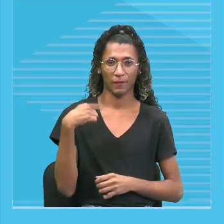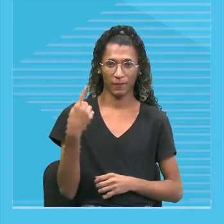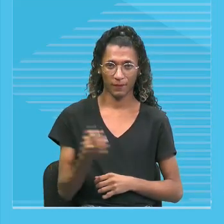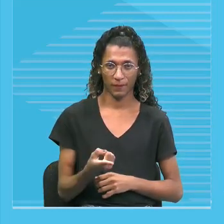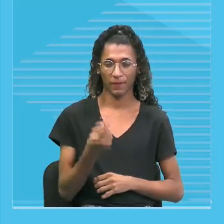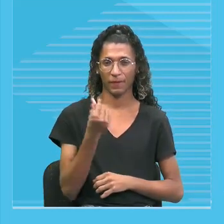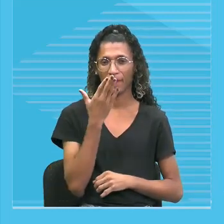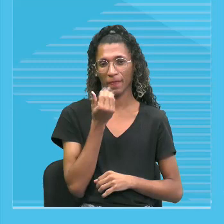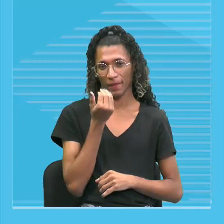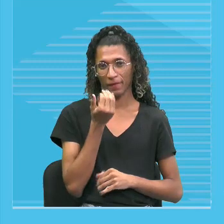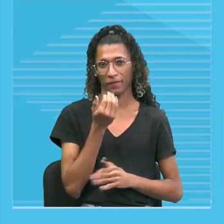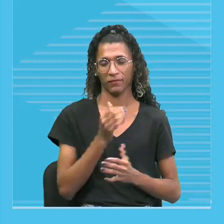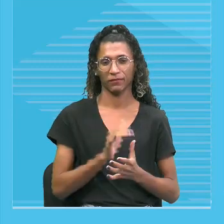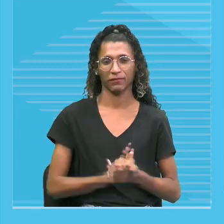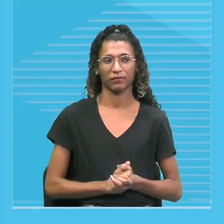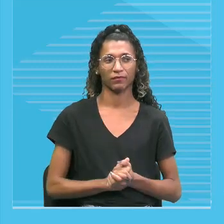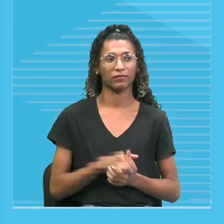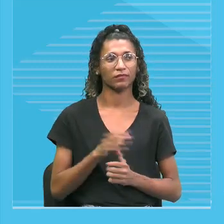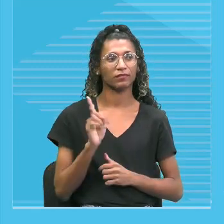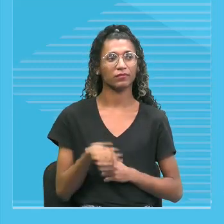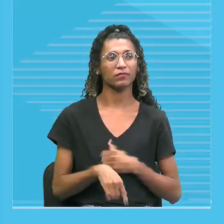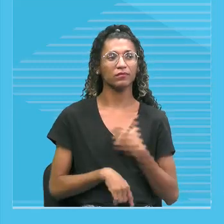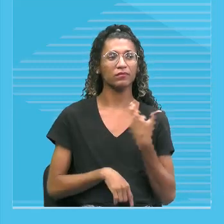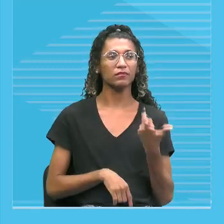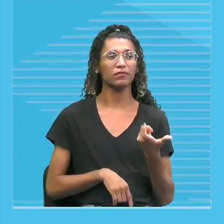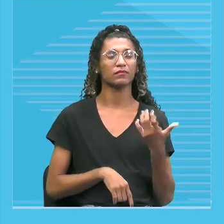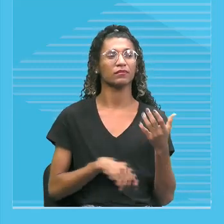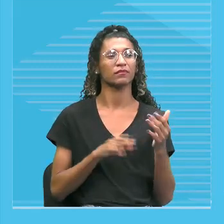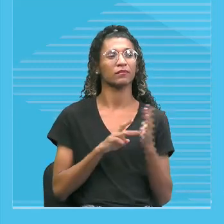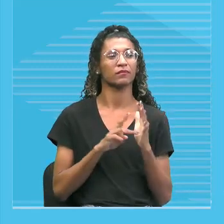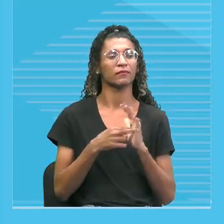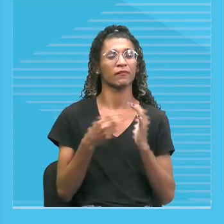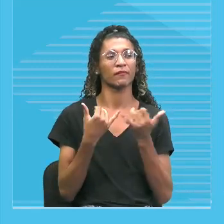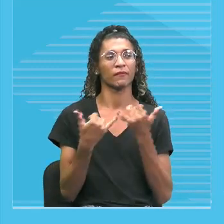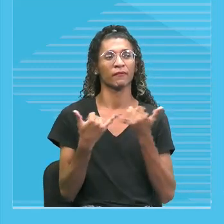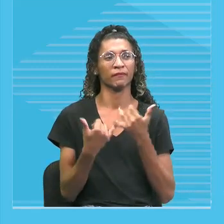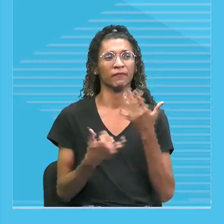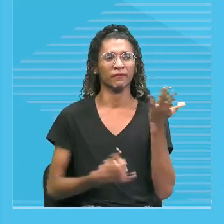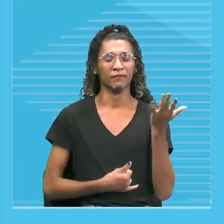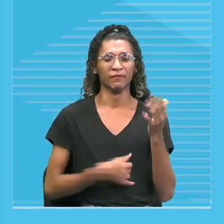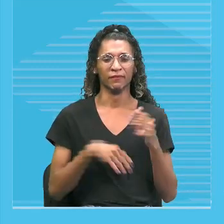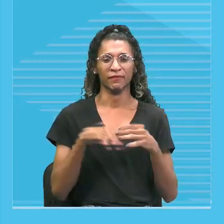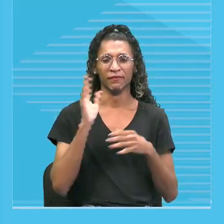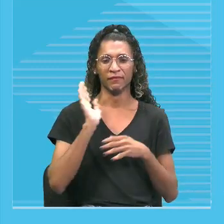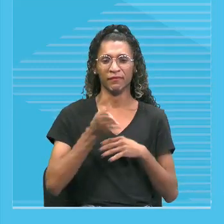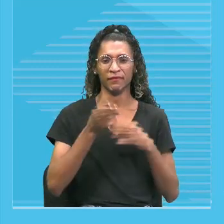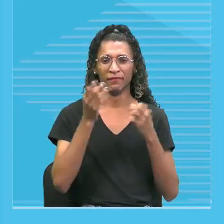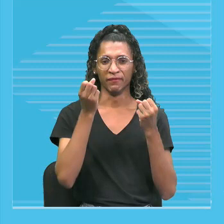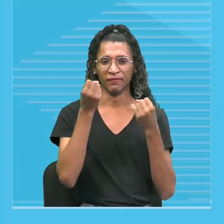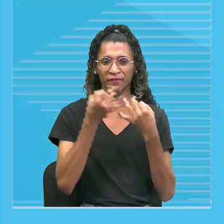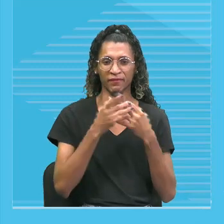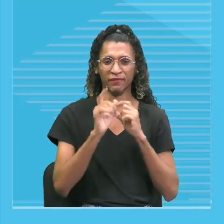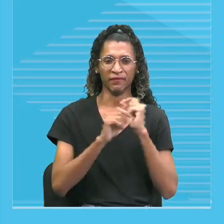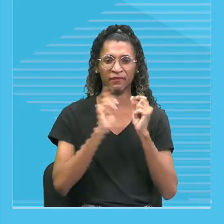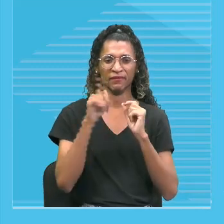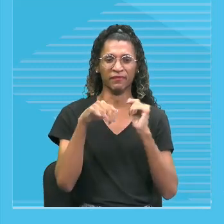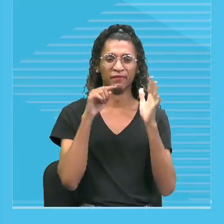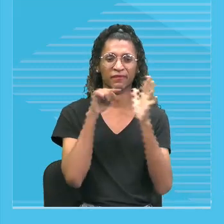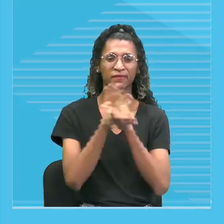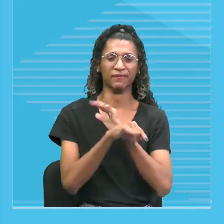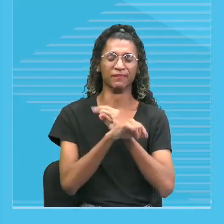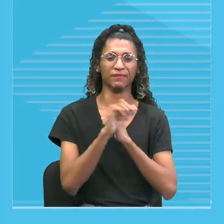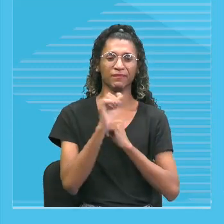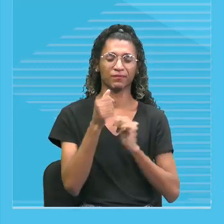refeições Então essa é a falsa cognata quando eu falei que era uma questão de de eliminação e dedução